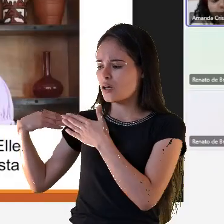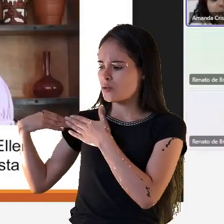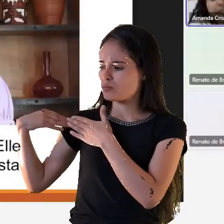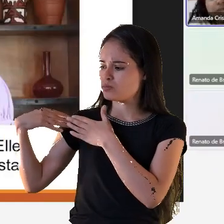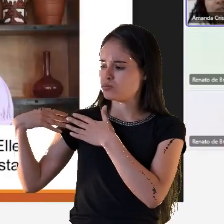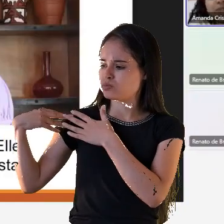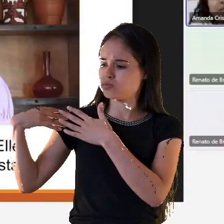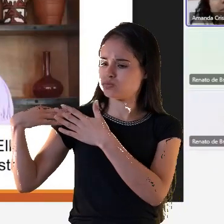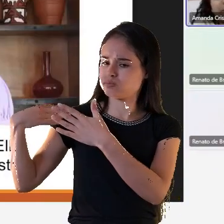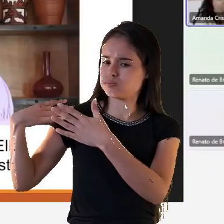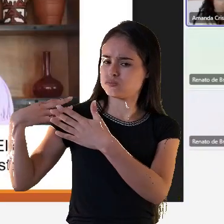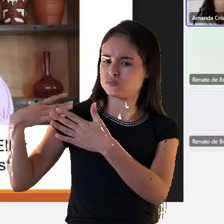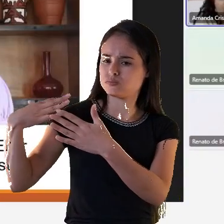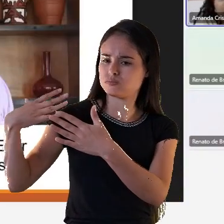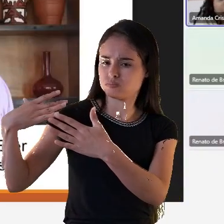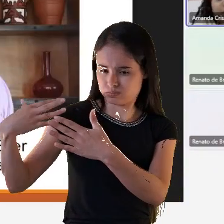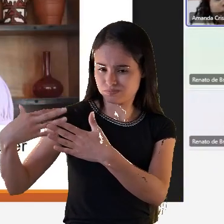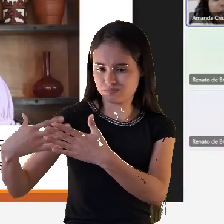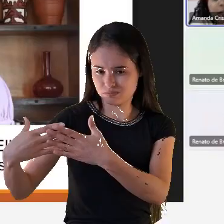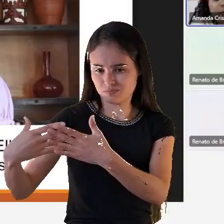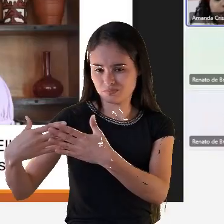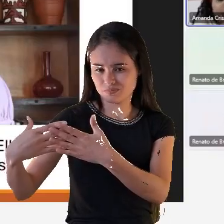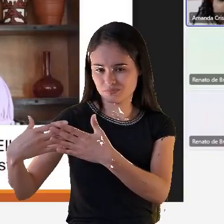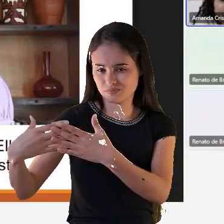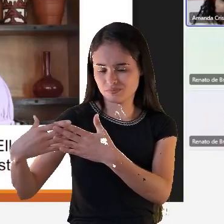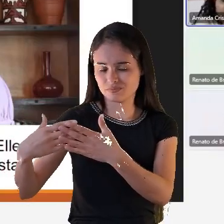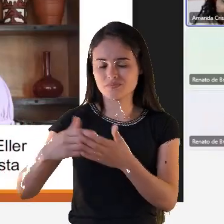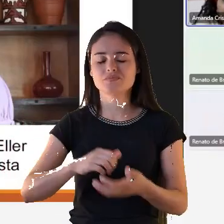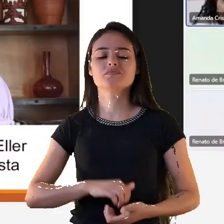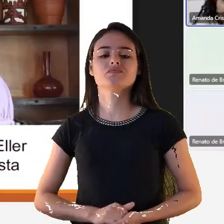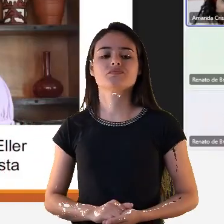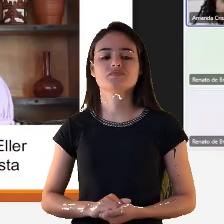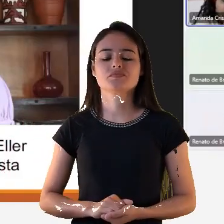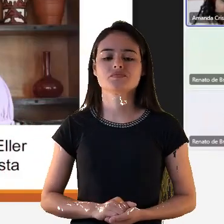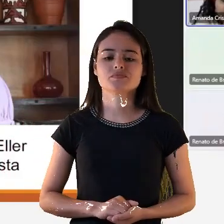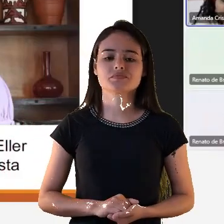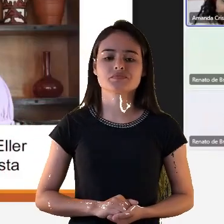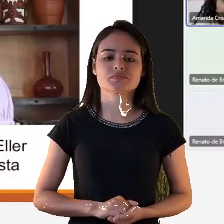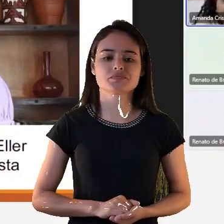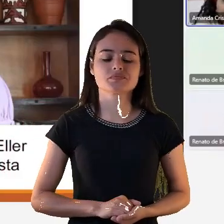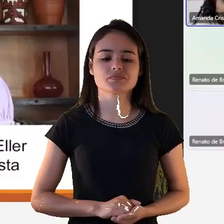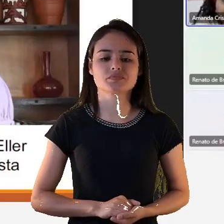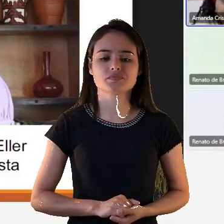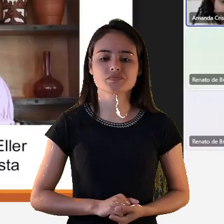Então, trouxe essas duas também para que vocês pudessem ter